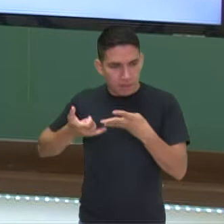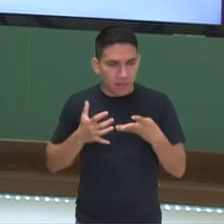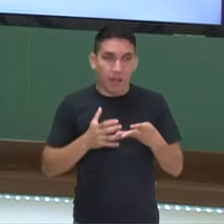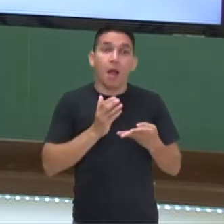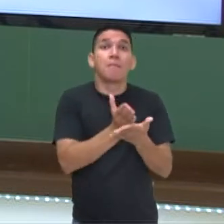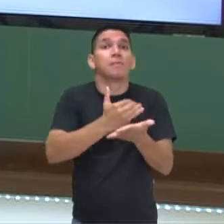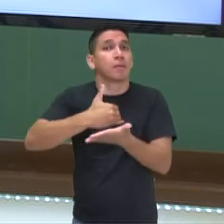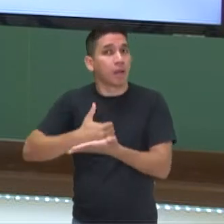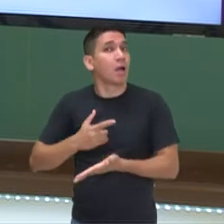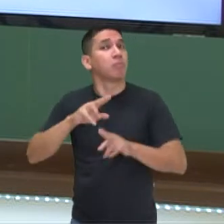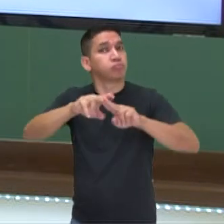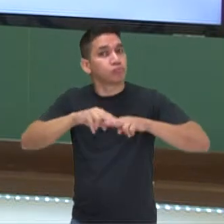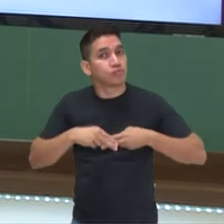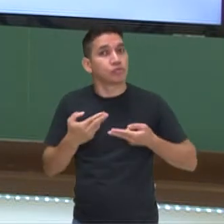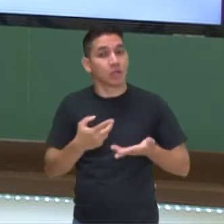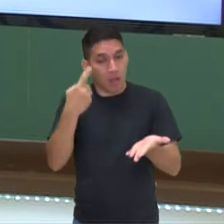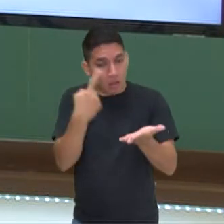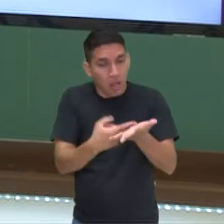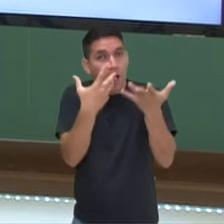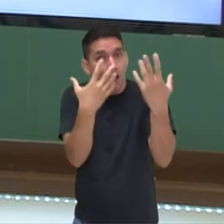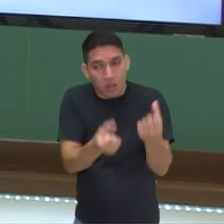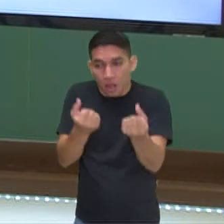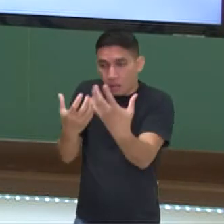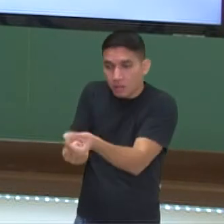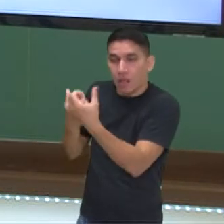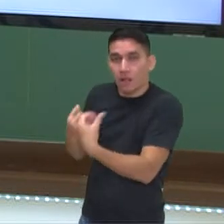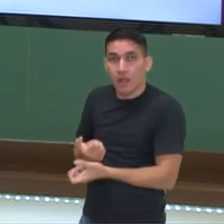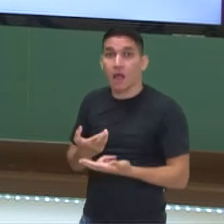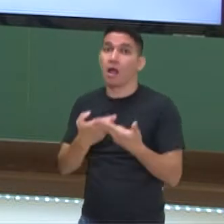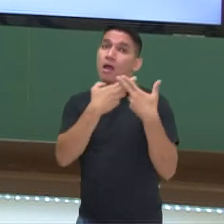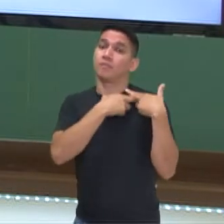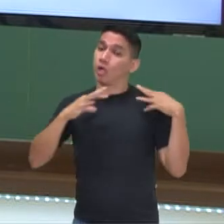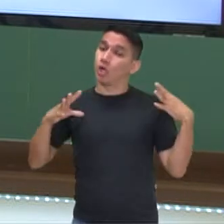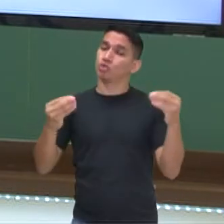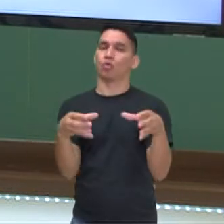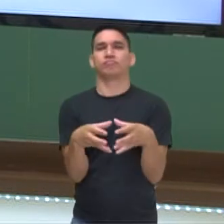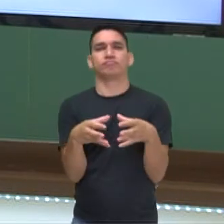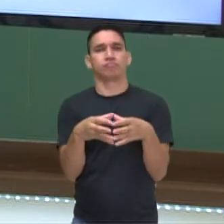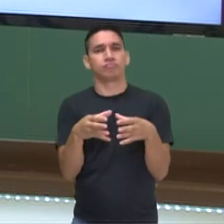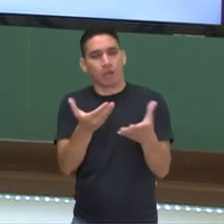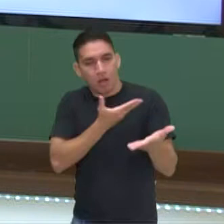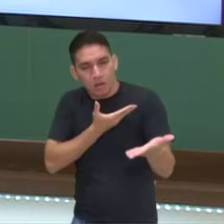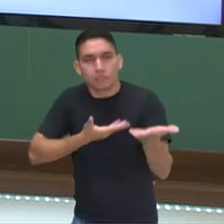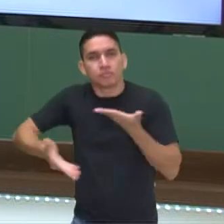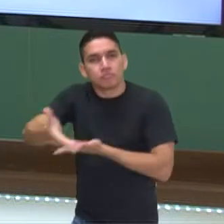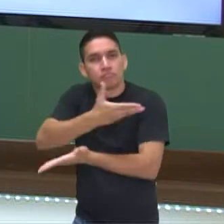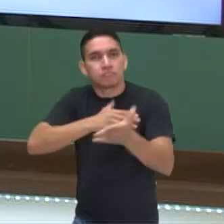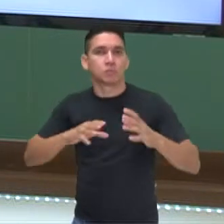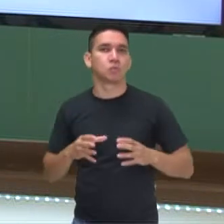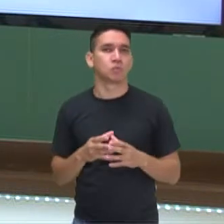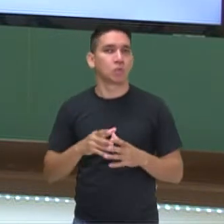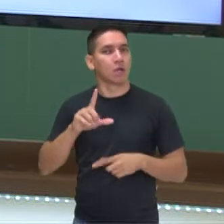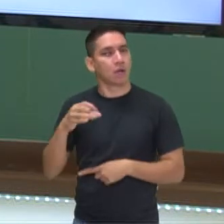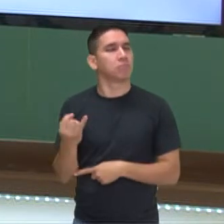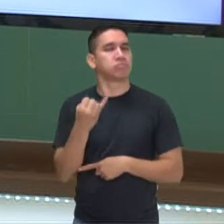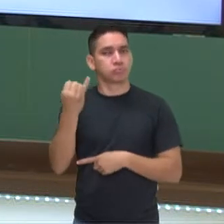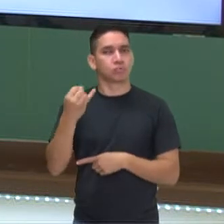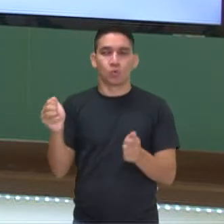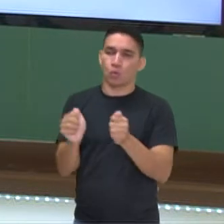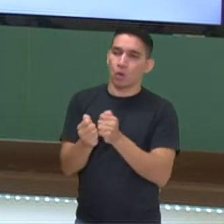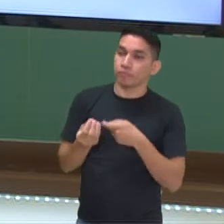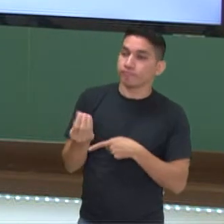haja com compromisso, né, com responsabilidade com a nossa equipe, com os nossos colegas de sala de aula, com os nossos professores,